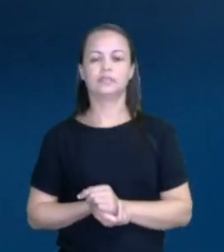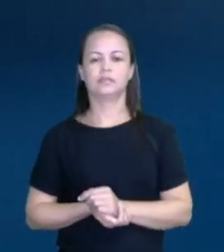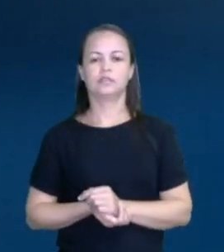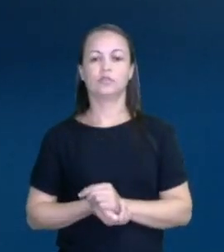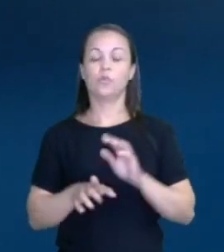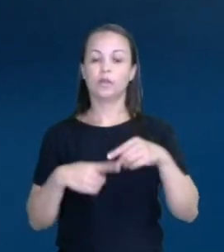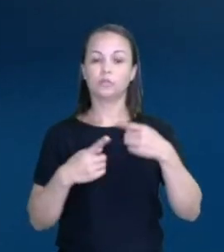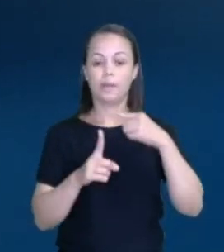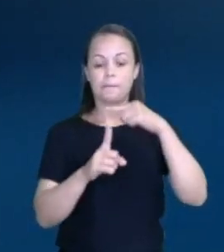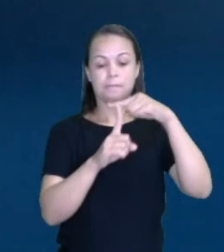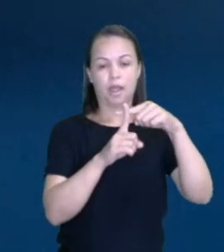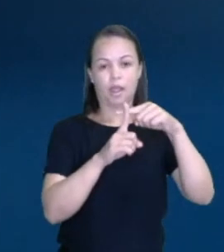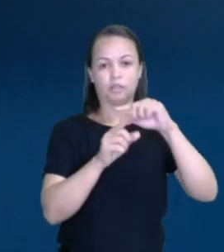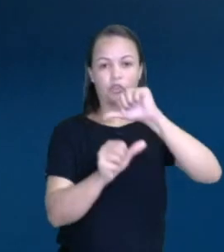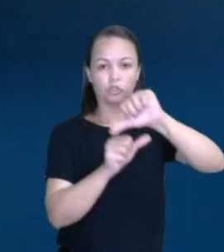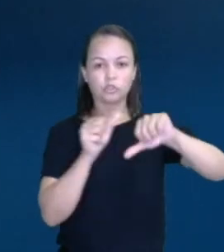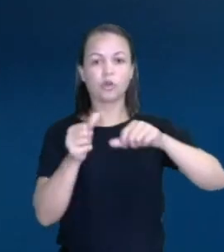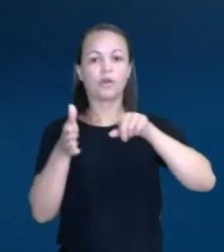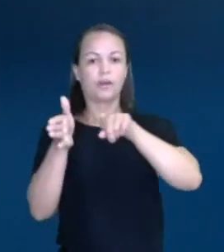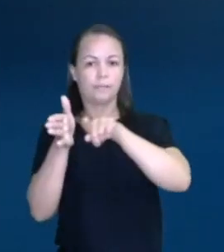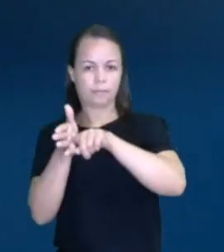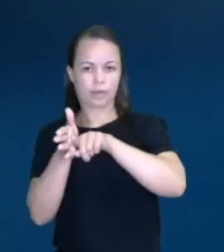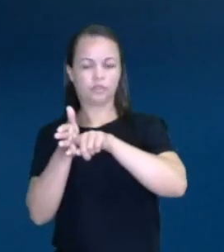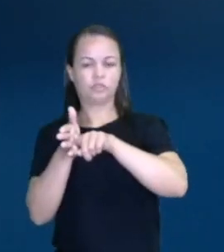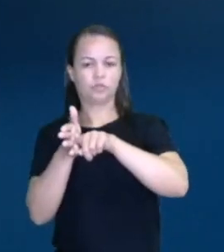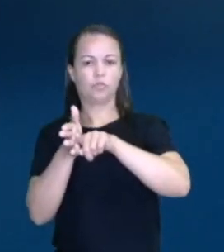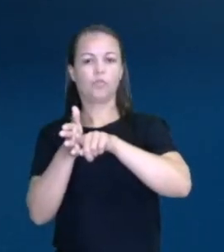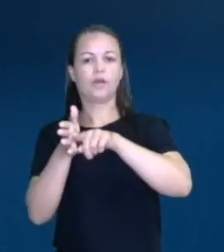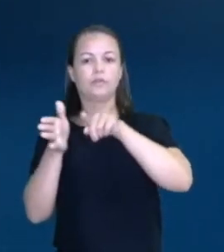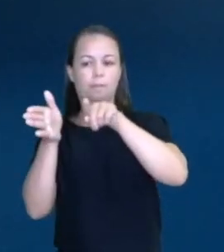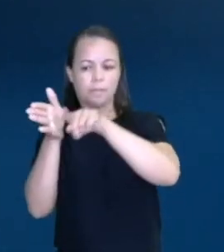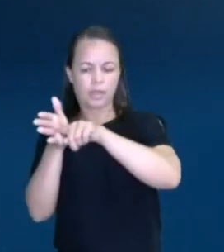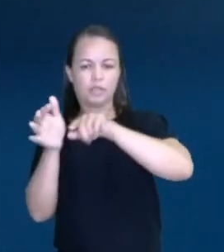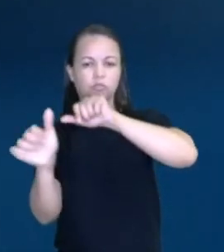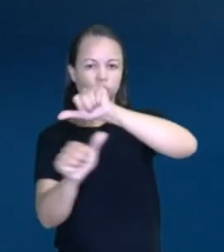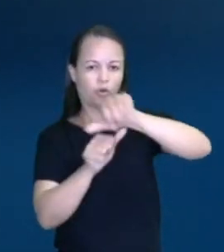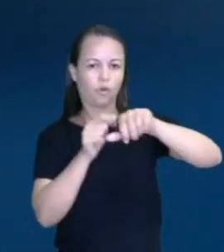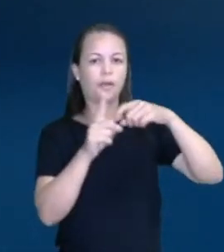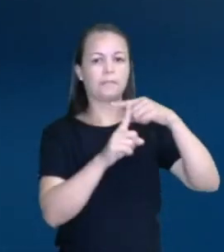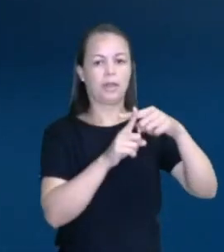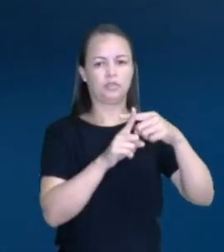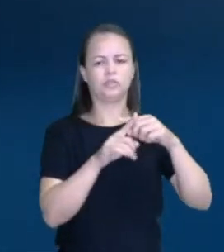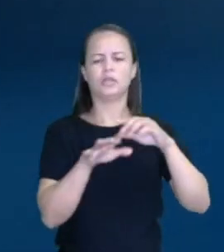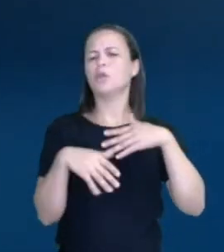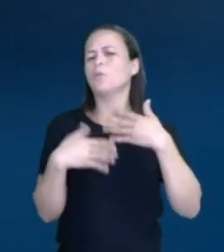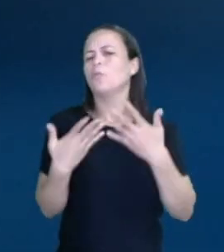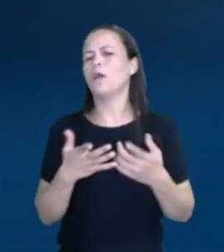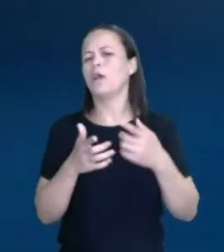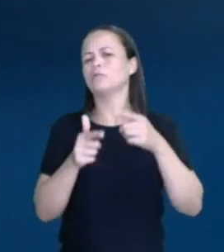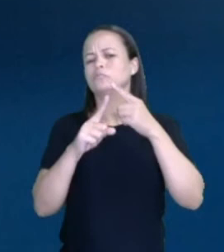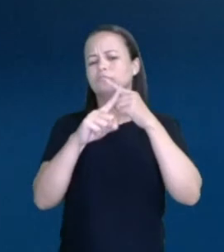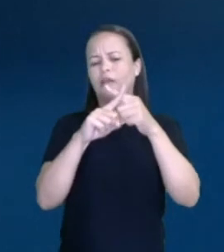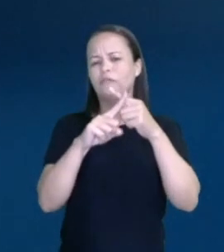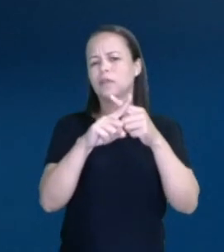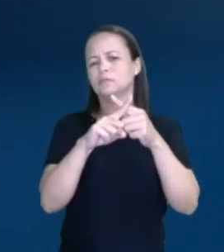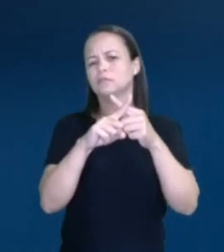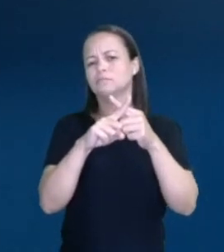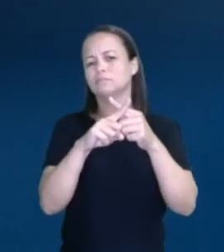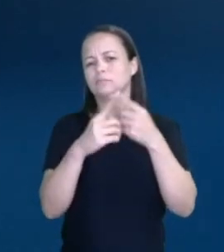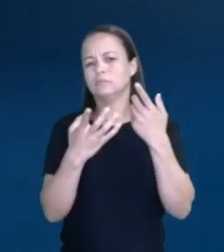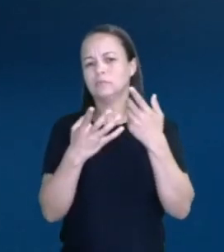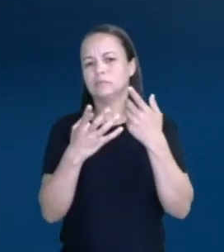quando é mais, passa menos. Quando é menos, passa mais. E quando é vezes? Ó, pegou aqui,